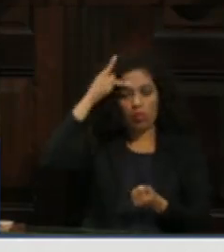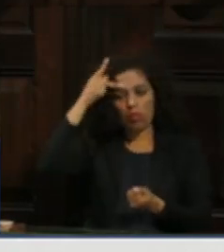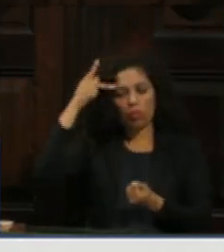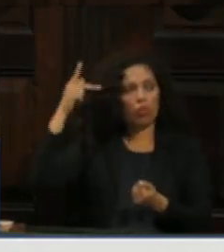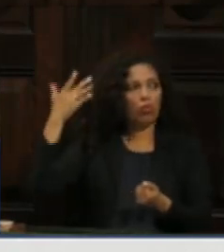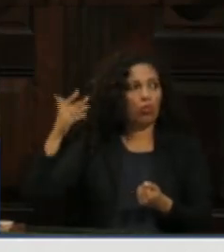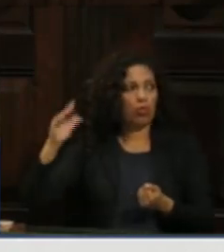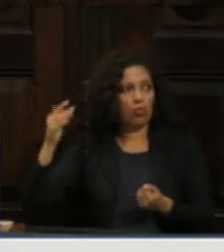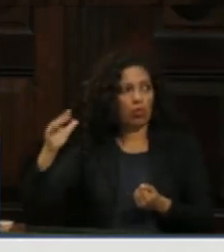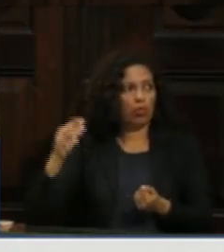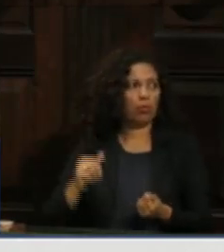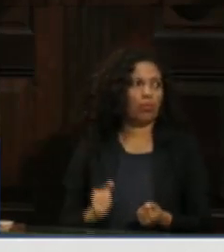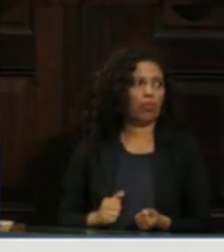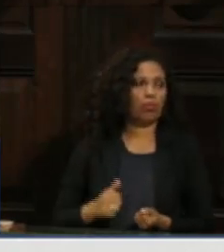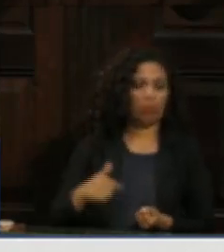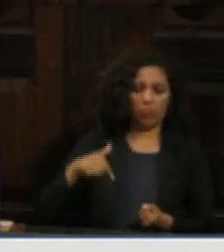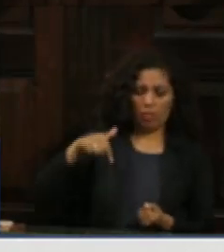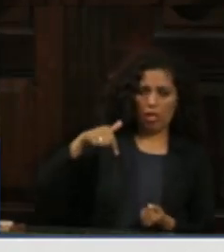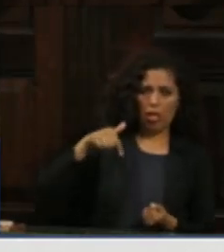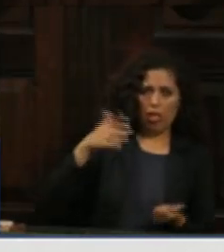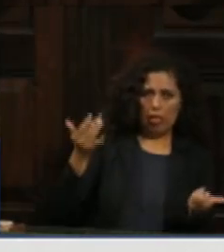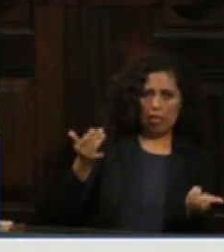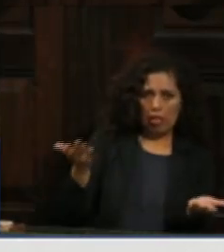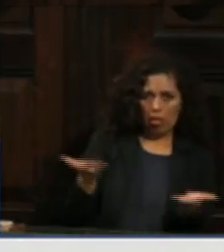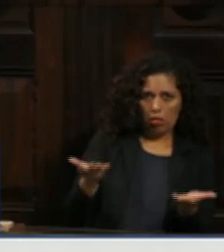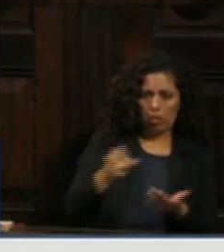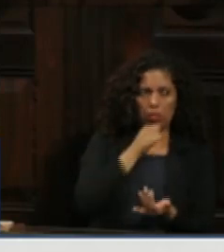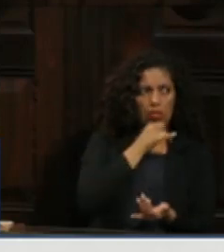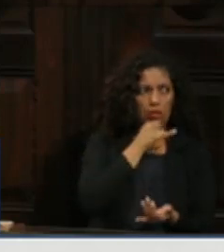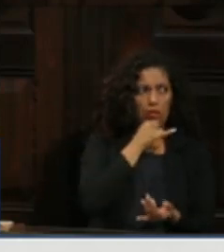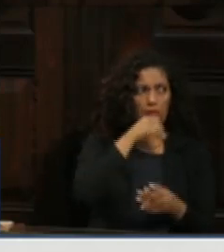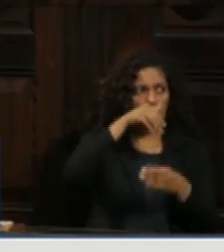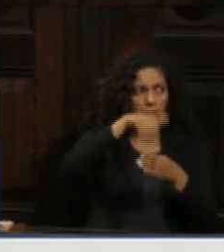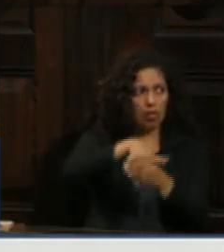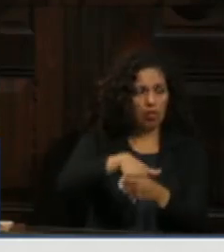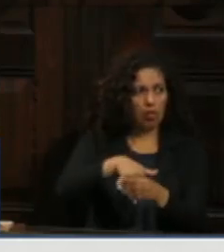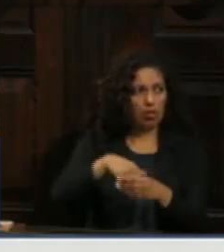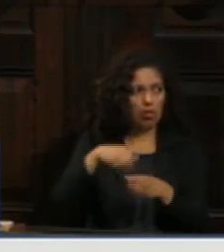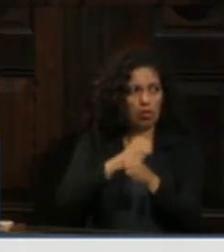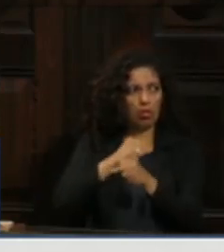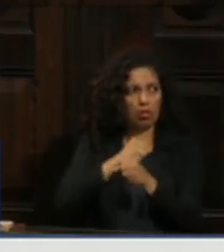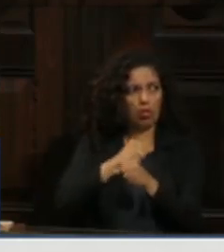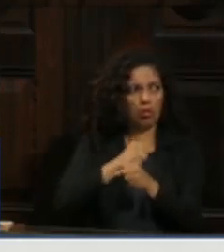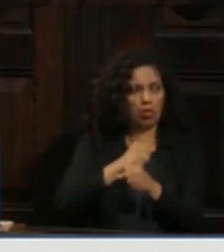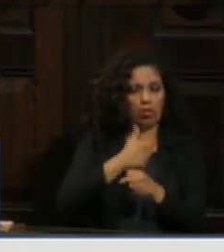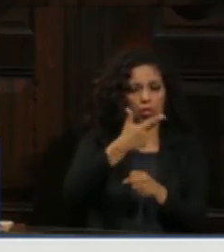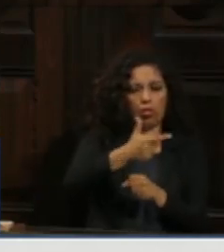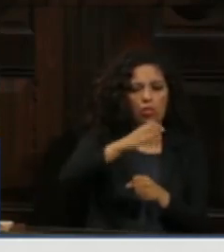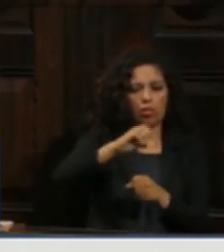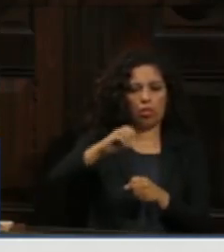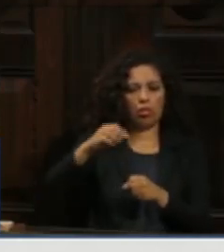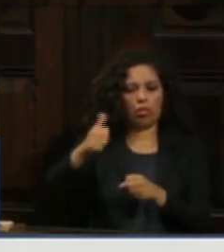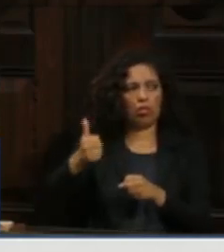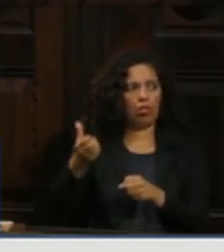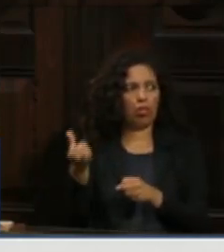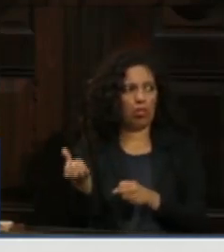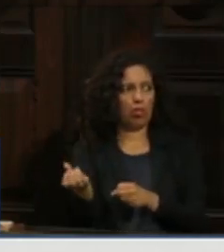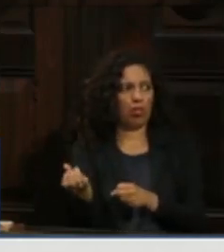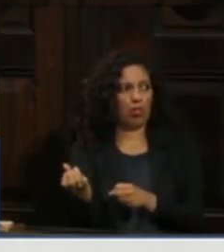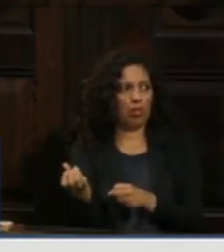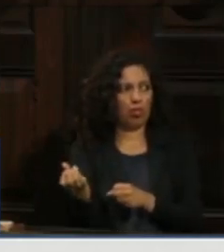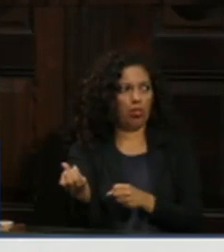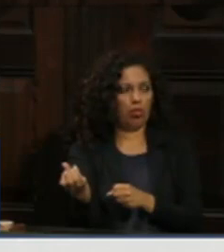Eu fui candidato a vice-prefeito e os senhores acompanharam há 20 dias da eleição de